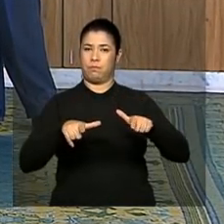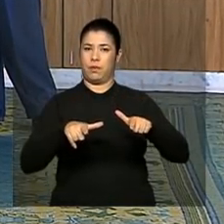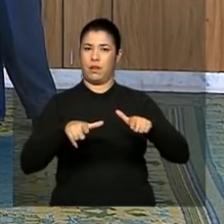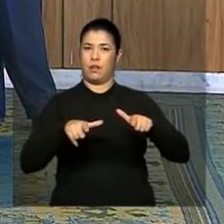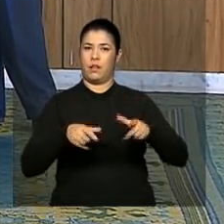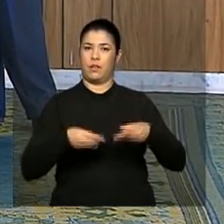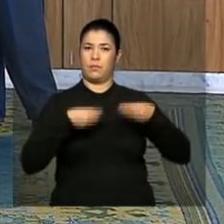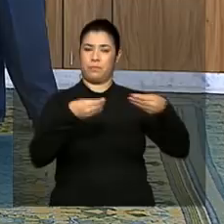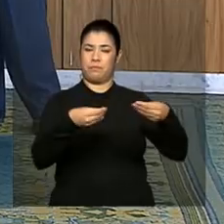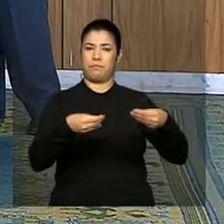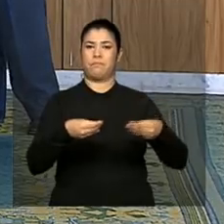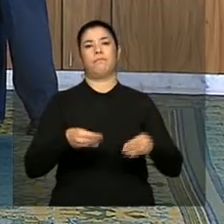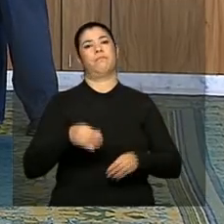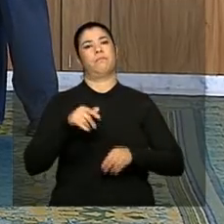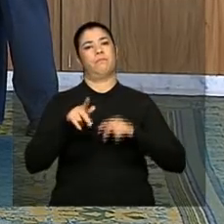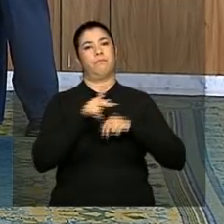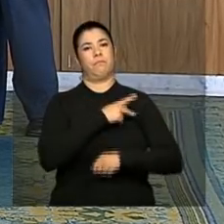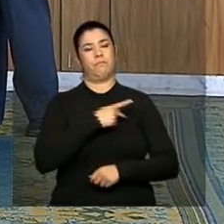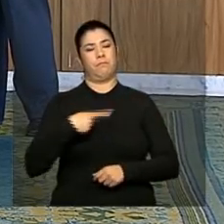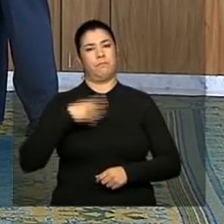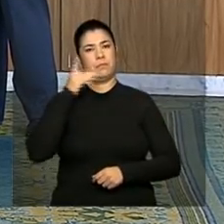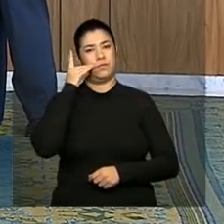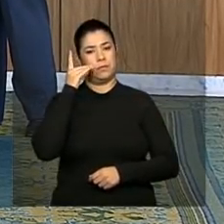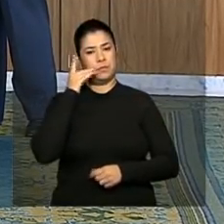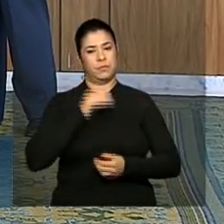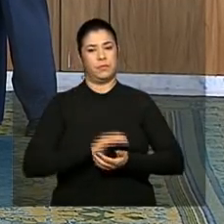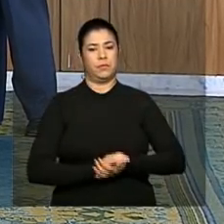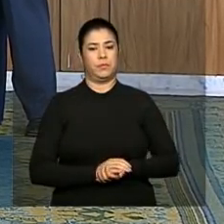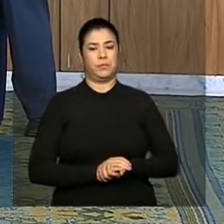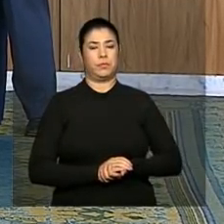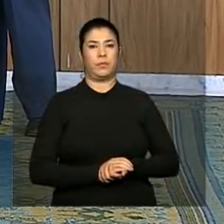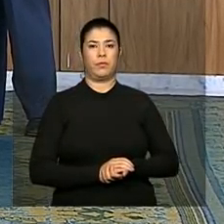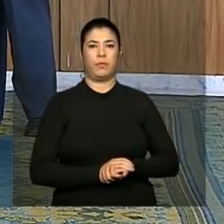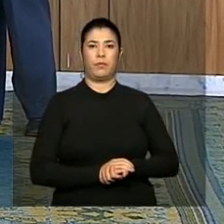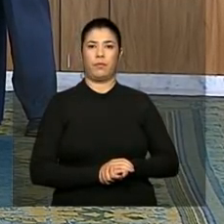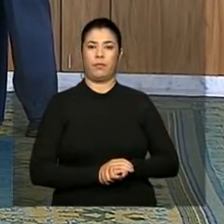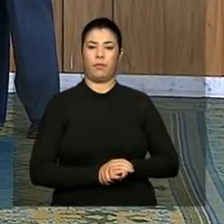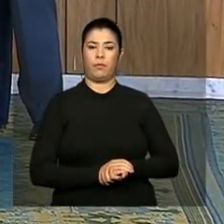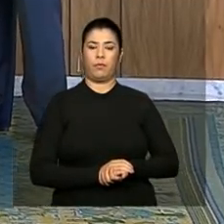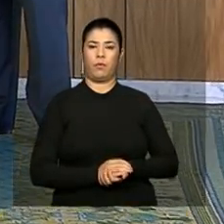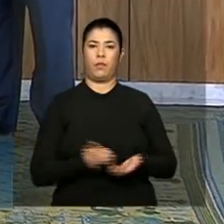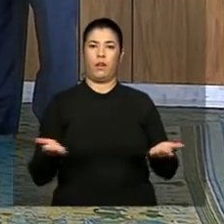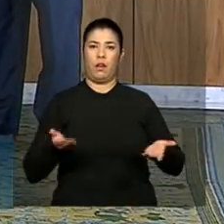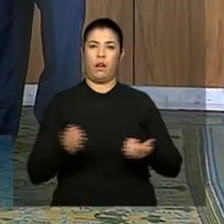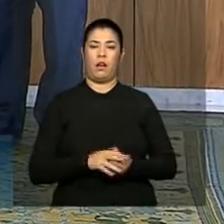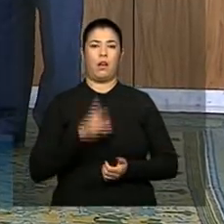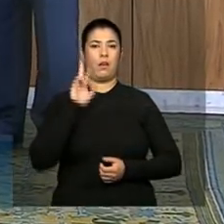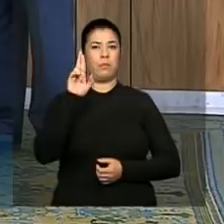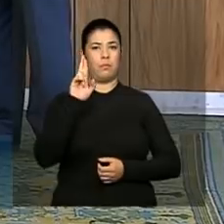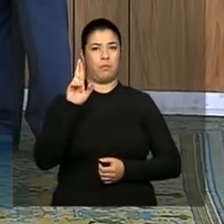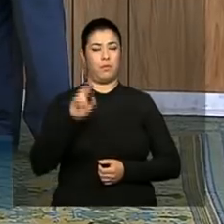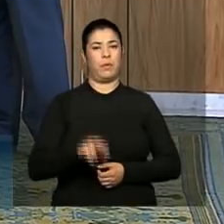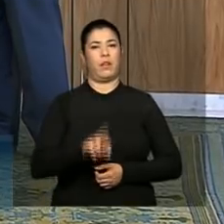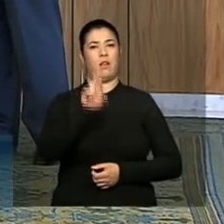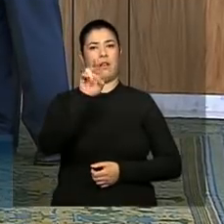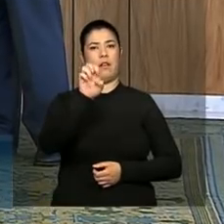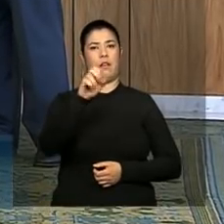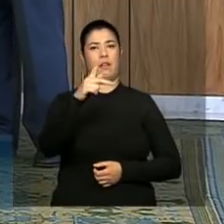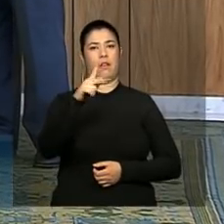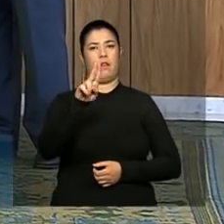Dilma Rousseff. Embaixadora Diana Marcela Vanegas Hernandes, da República de El Salvador.